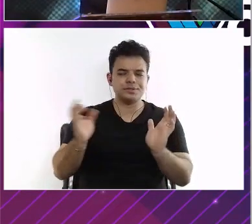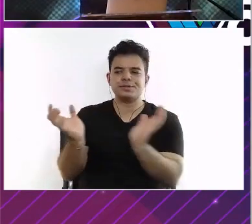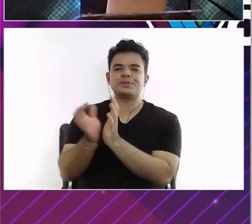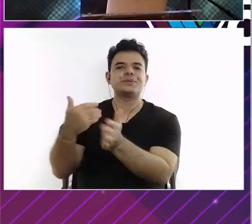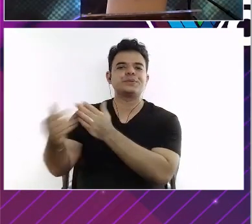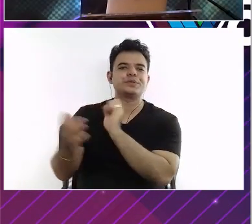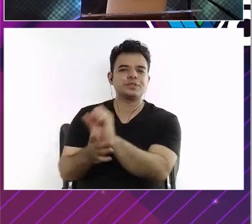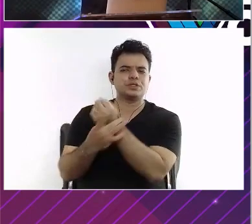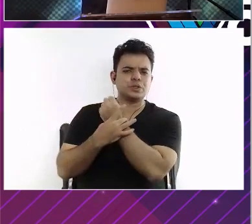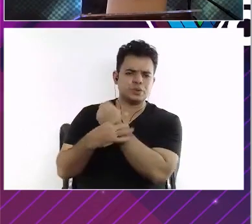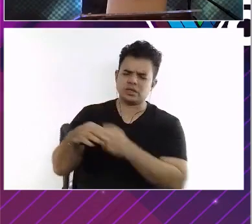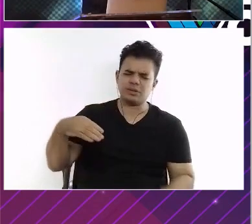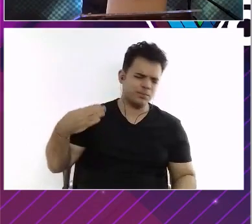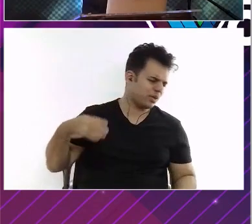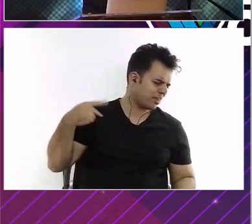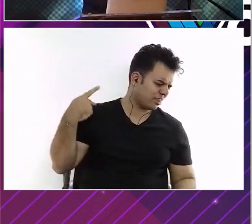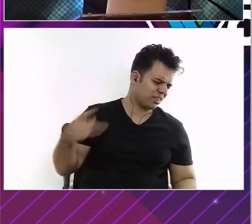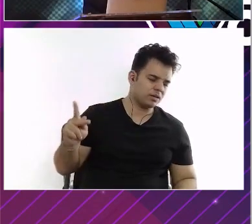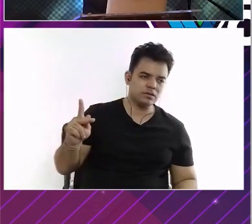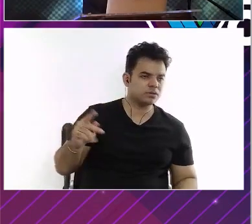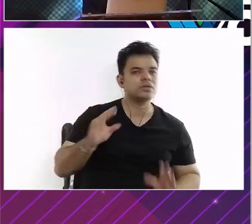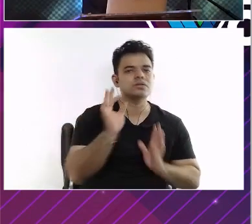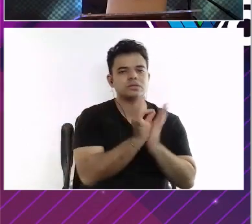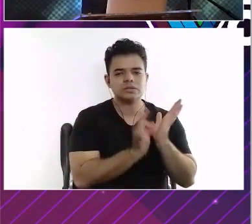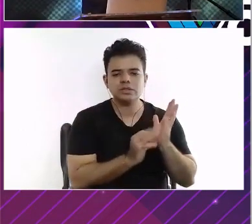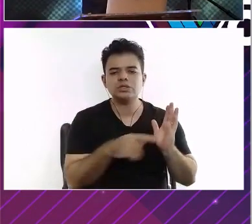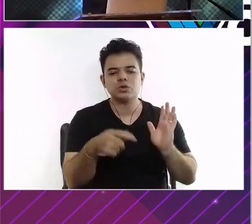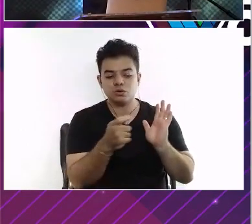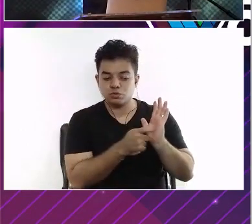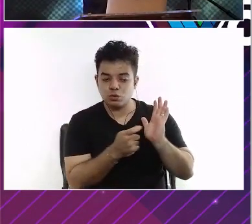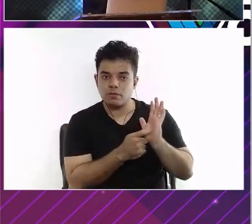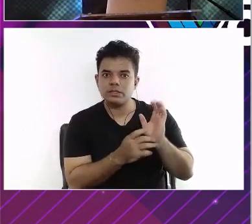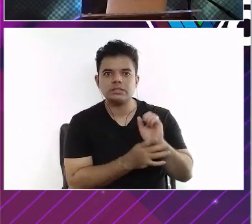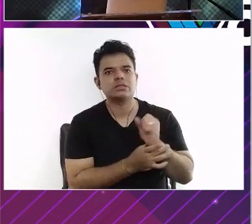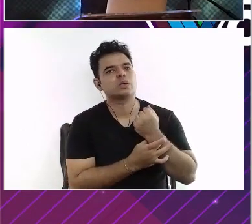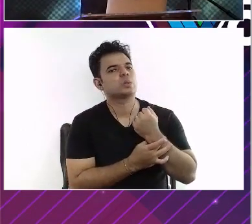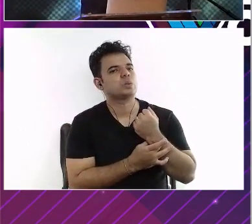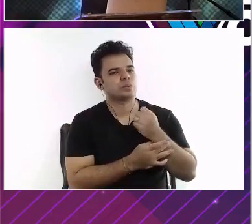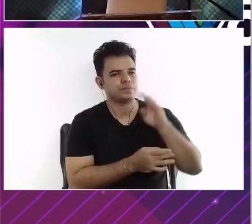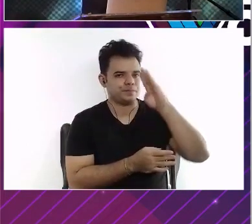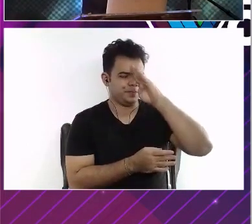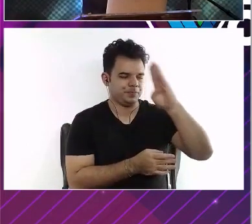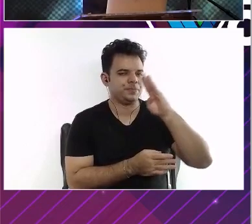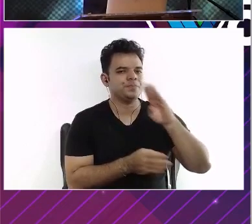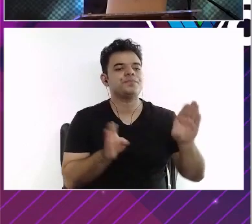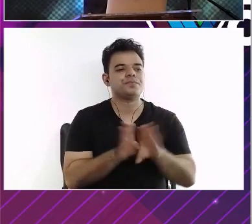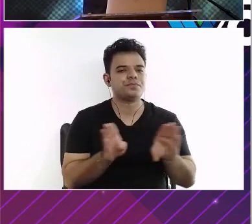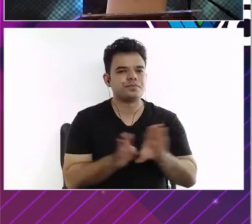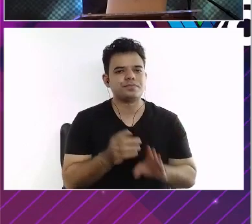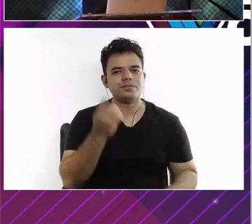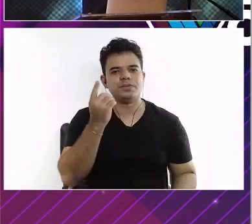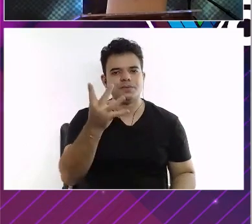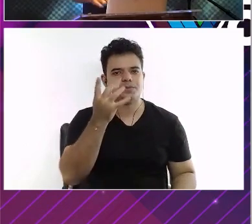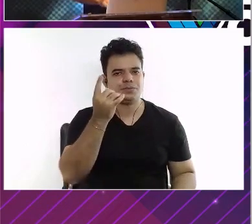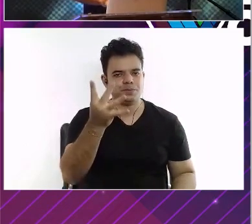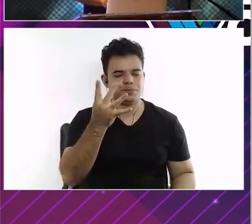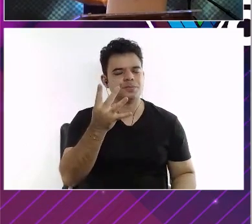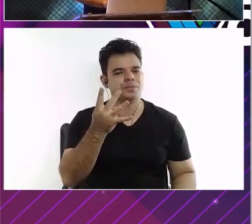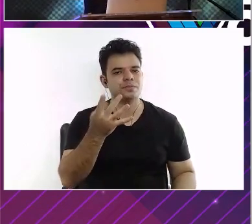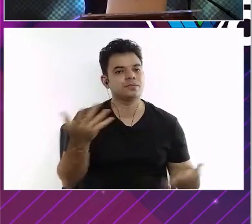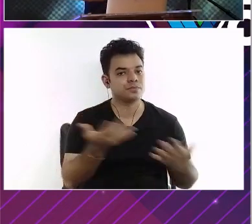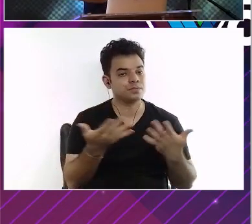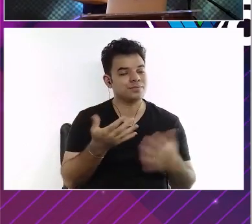que resolve depois, é a gente que escreve software seguro por princípio. Esses são os 14 pontos. Tem um